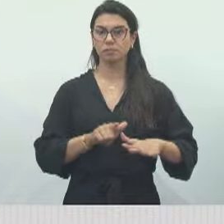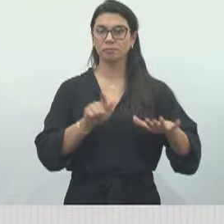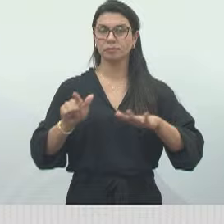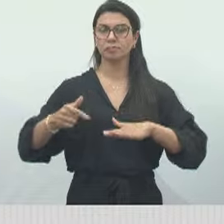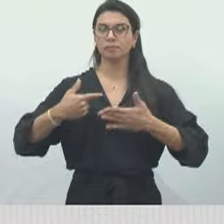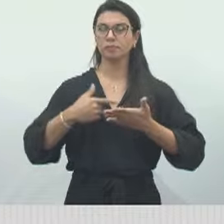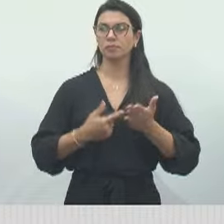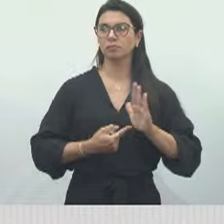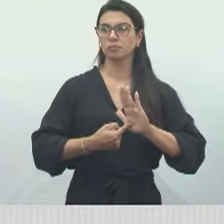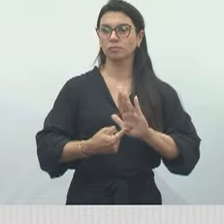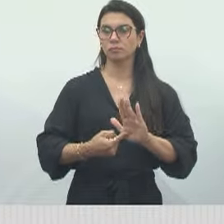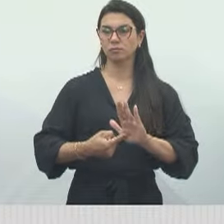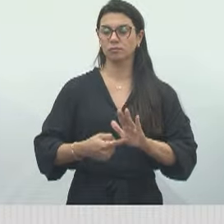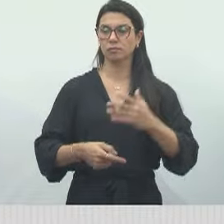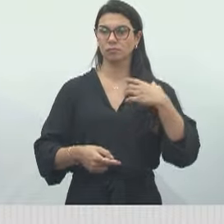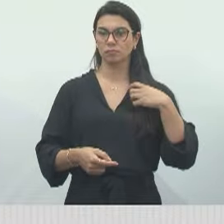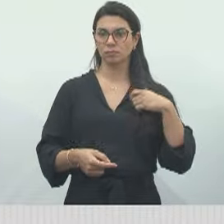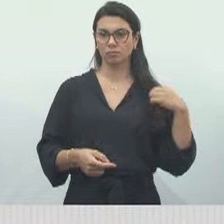notícias.